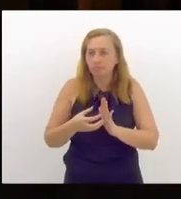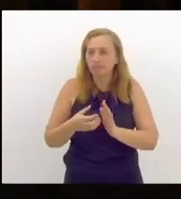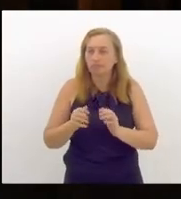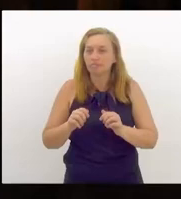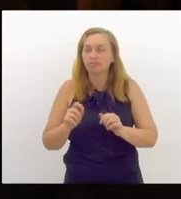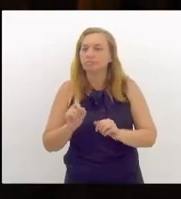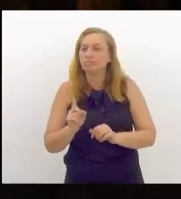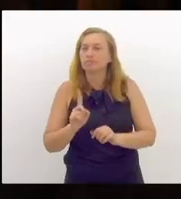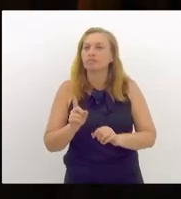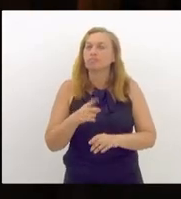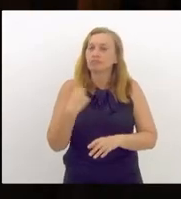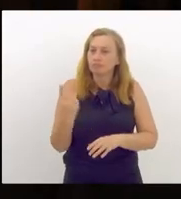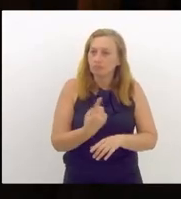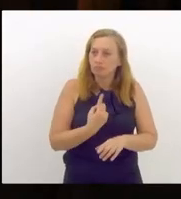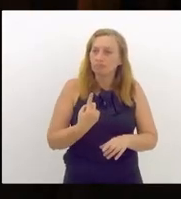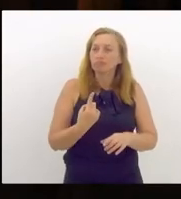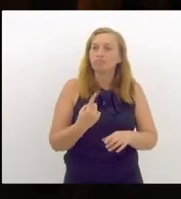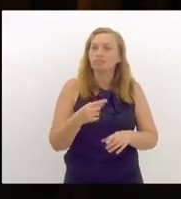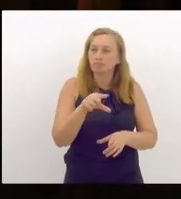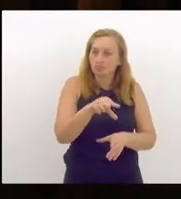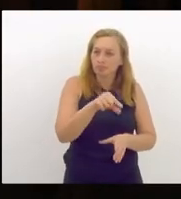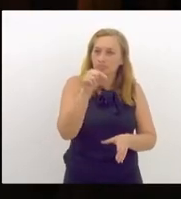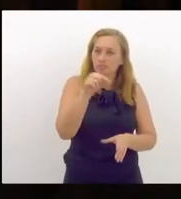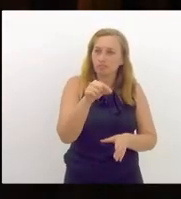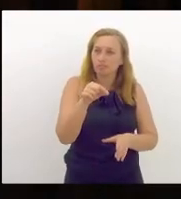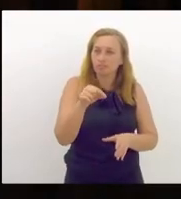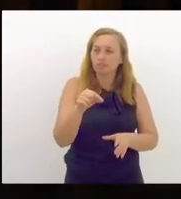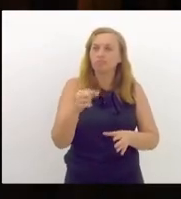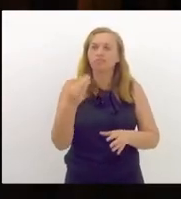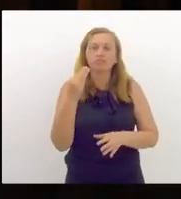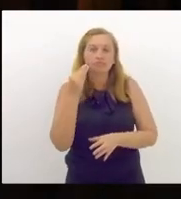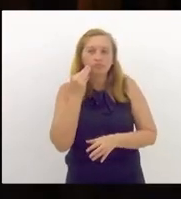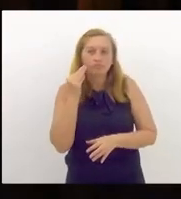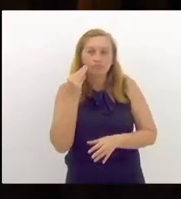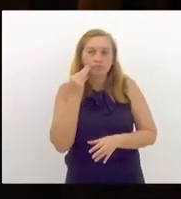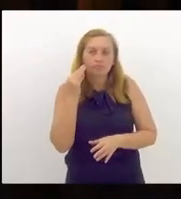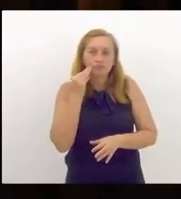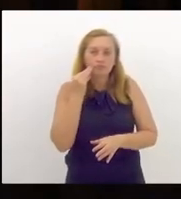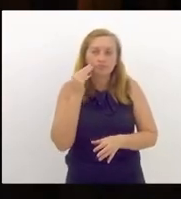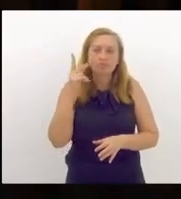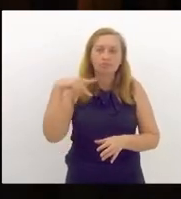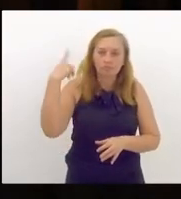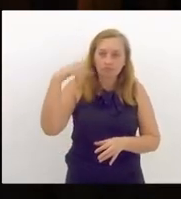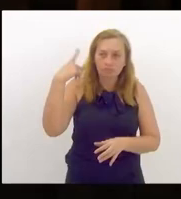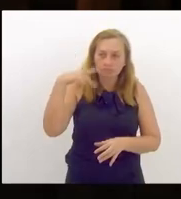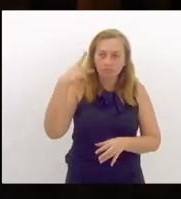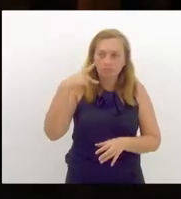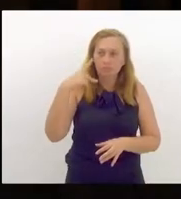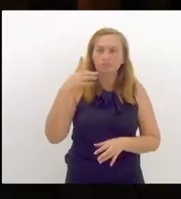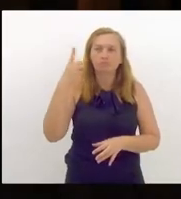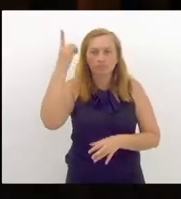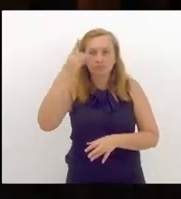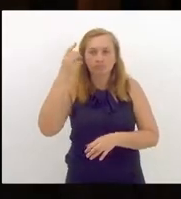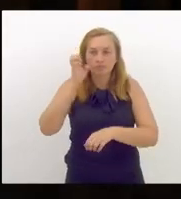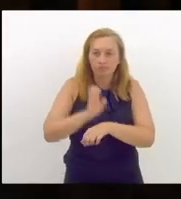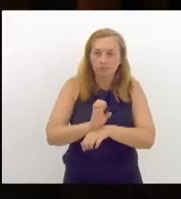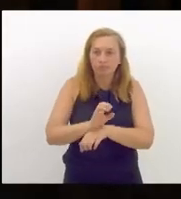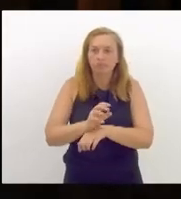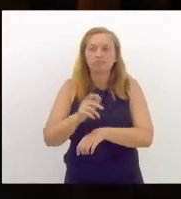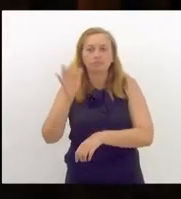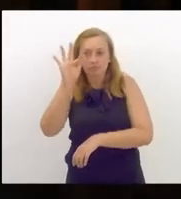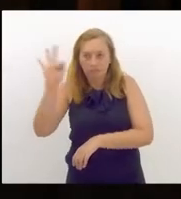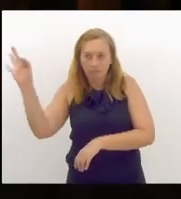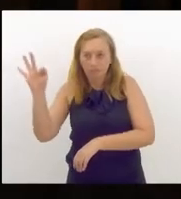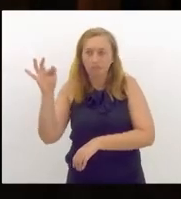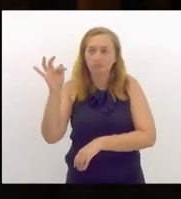nós vamos eleger Mônica Francisco vereadora e deputada estadual ou federal